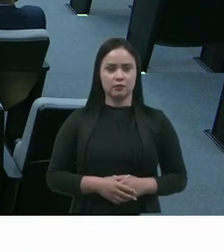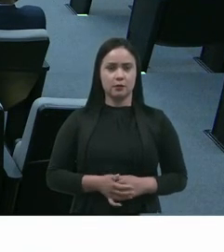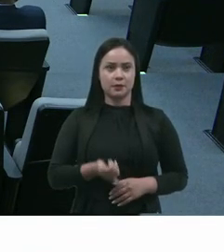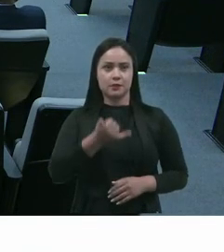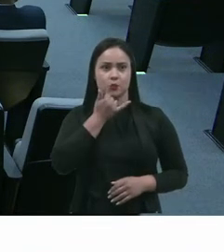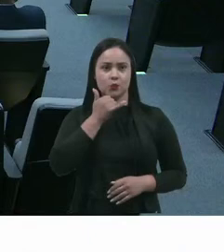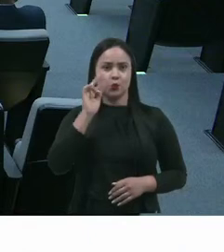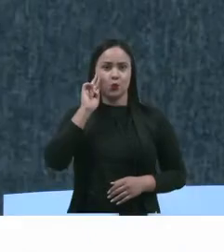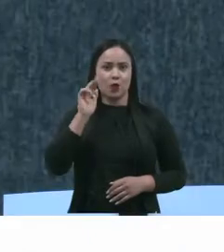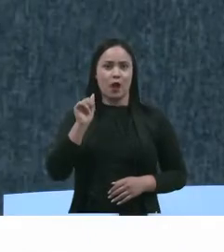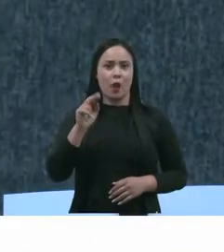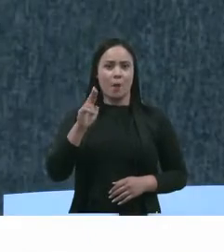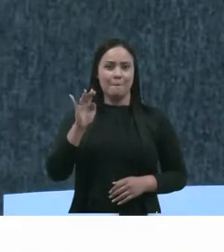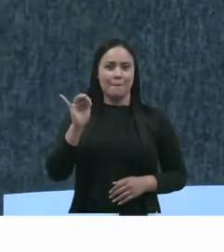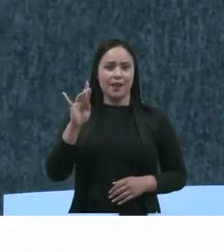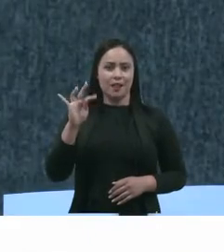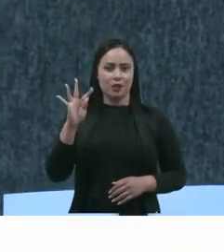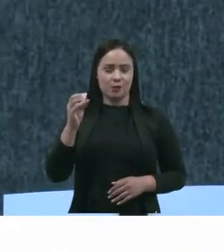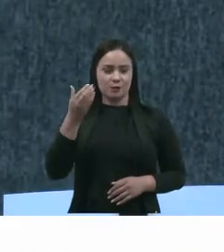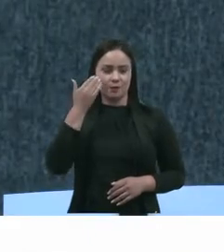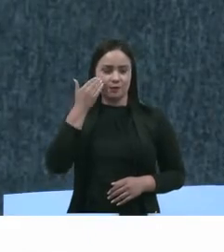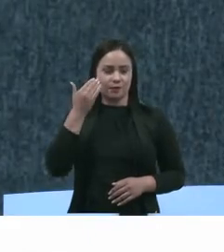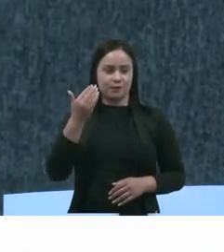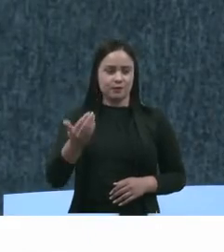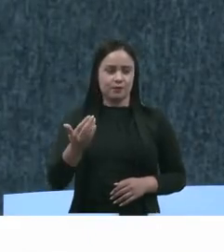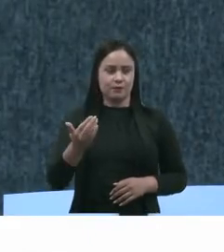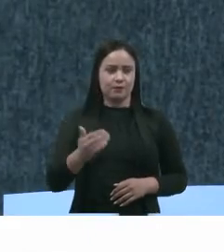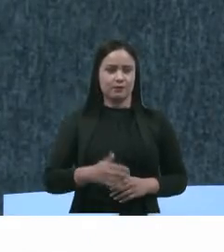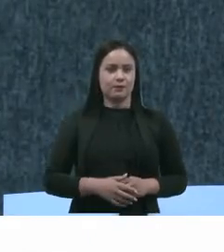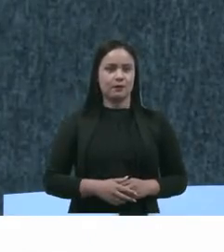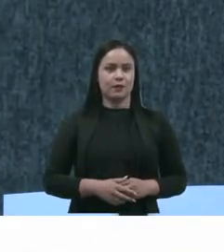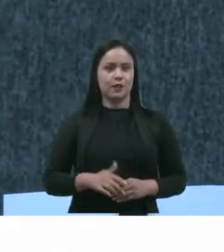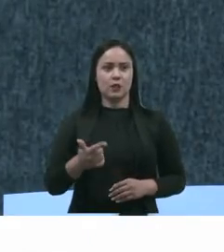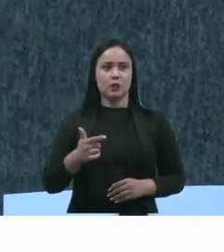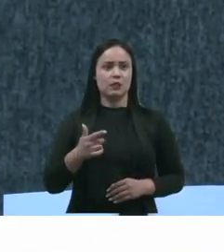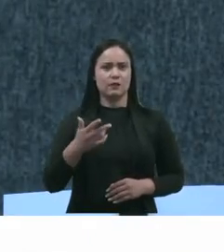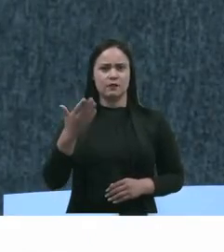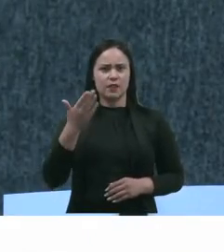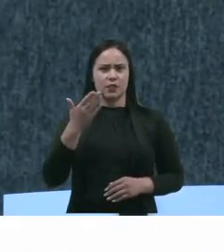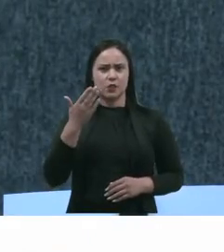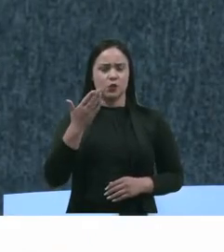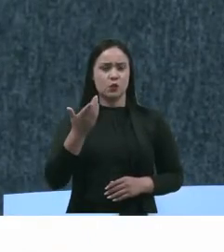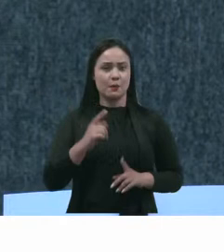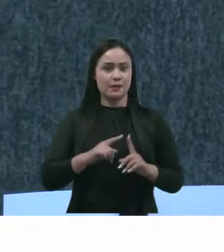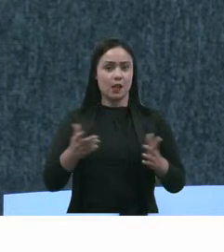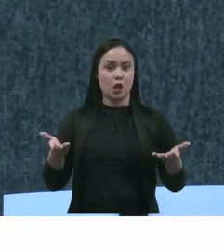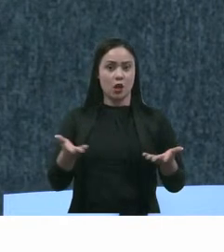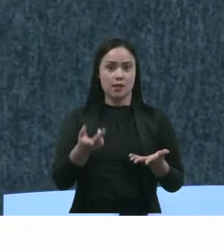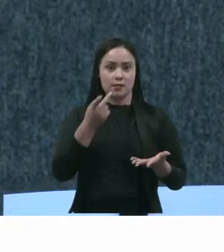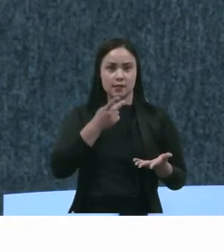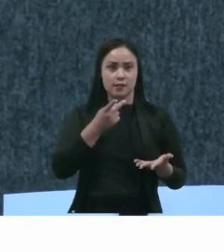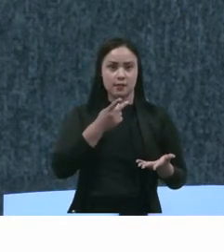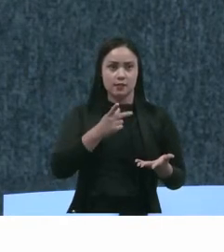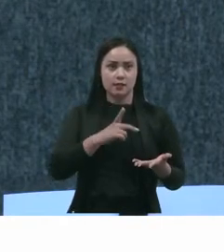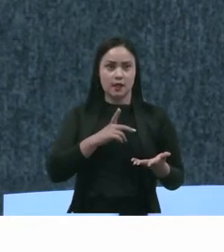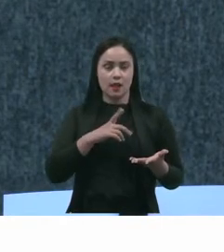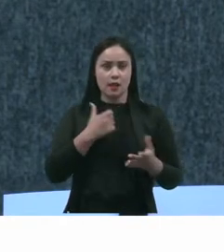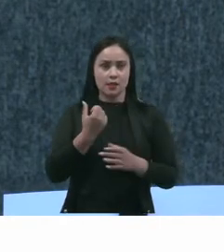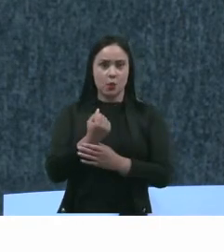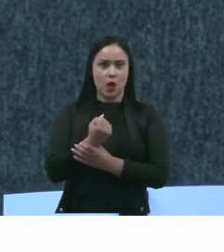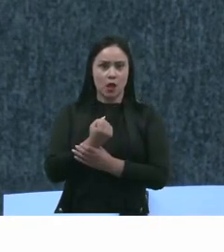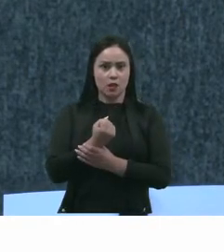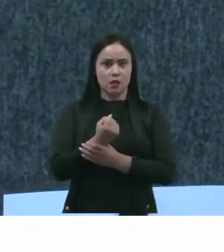Perdão, doutor Alberto, não agradeço ao doutor Daniel, não havia visto. Agora, a sustentação foi